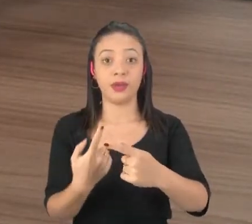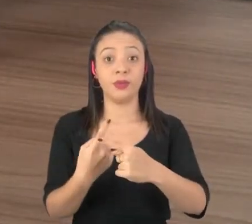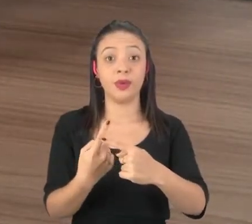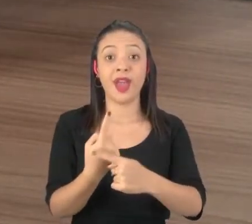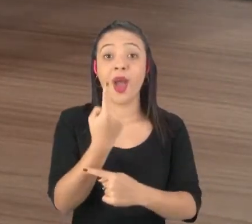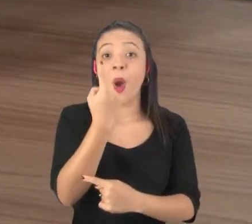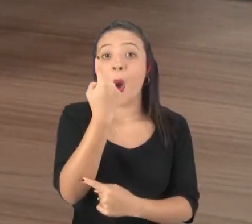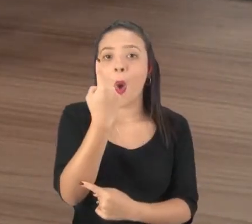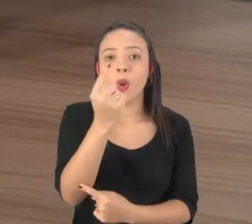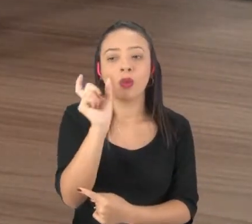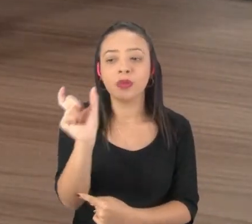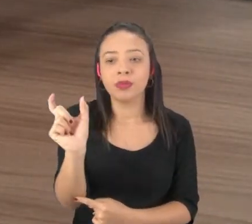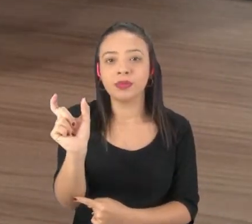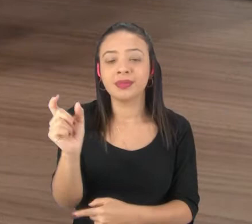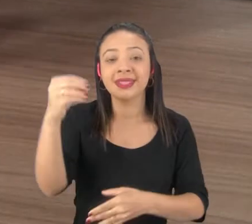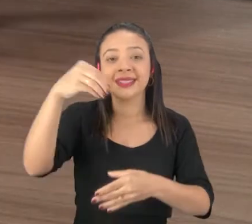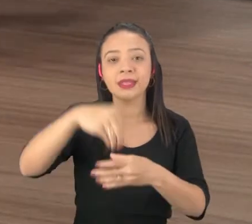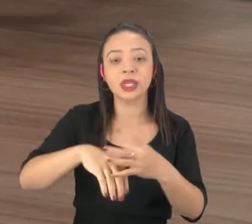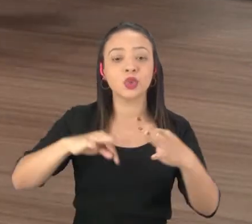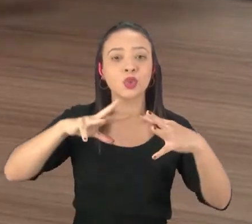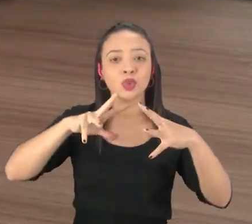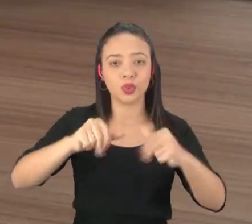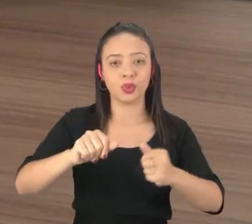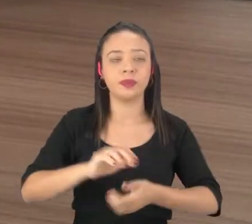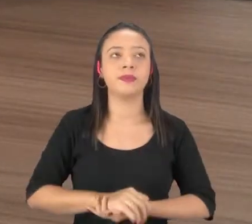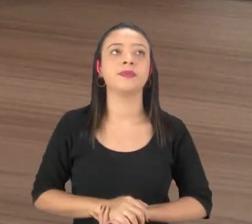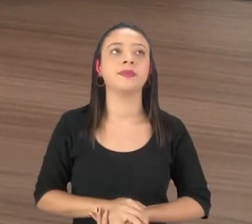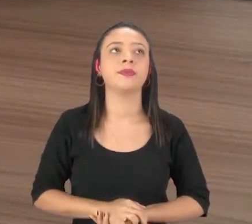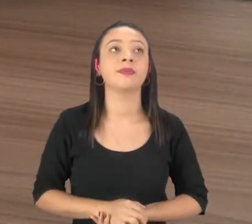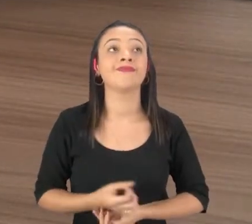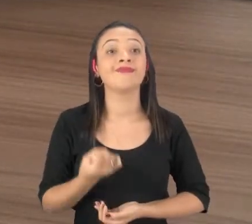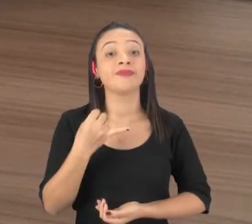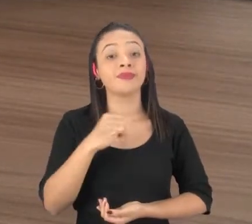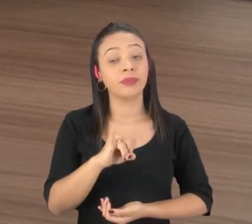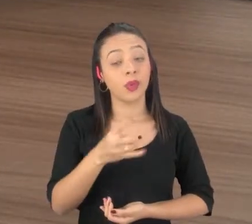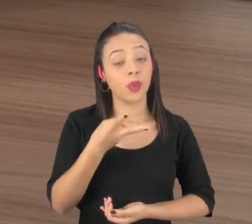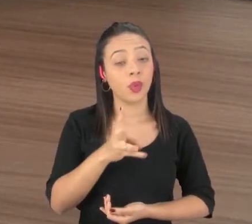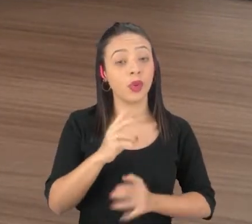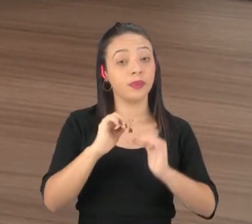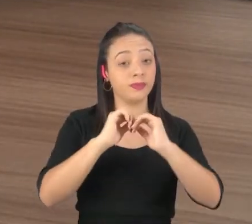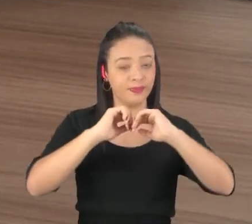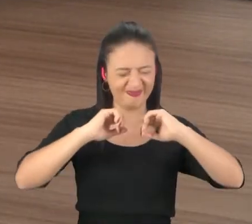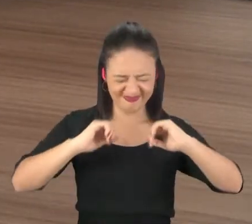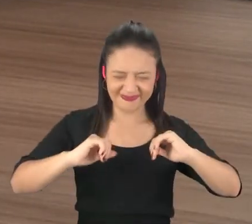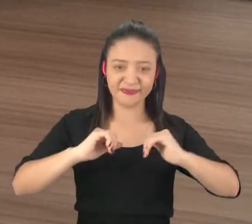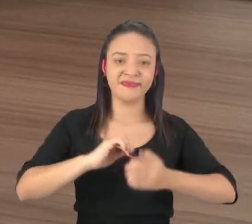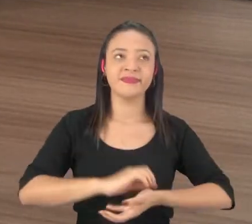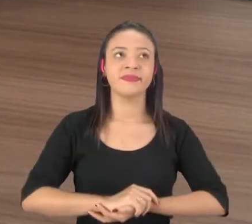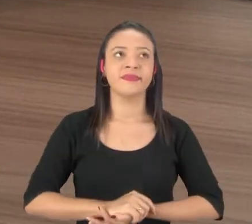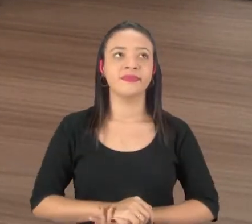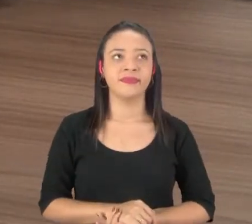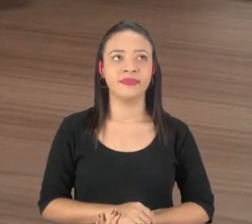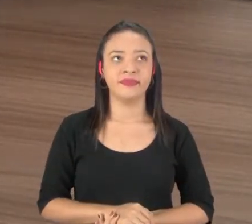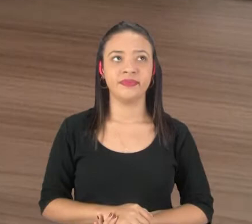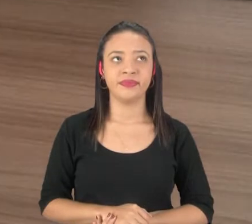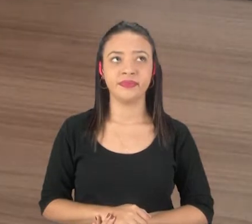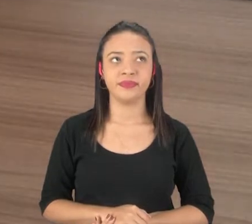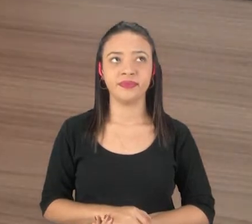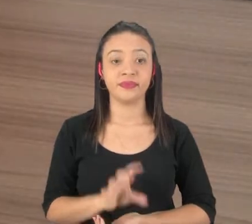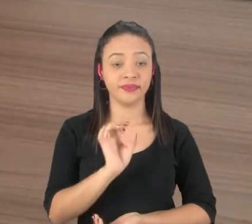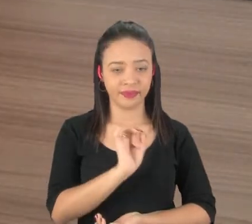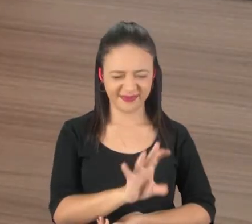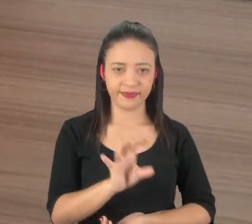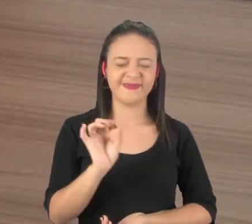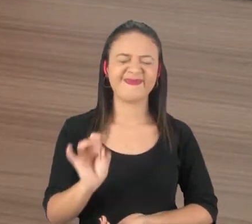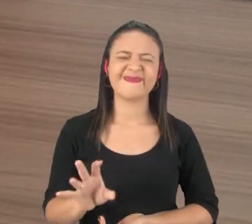ela é uma de quatro partes se eu continuar dividindo ao meio o meio cada